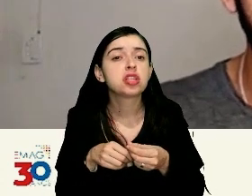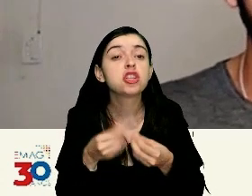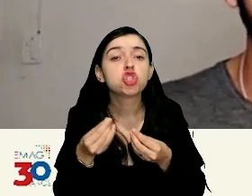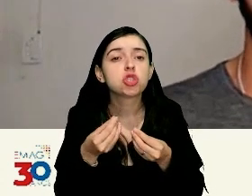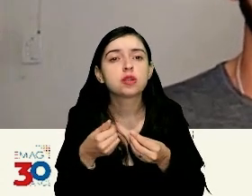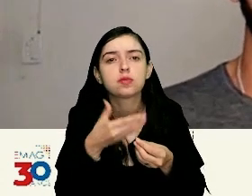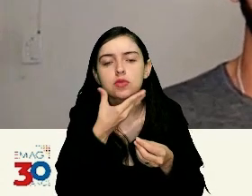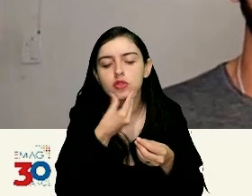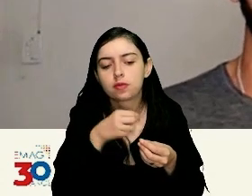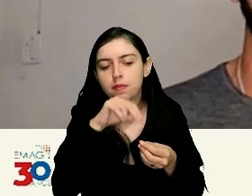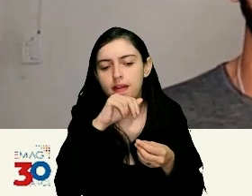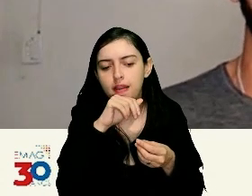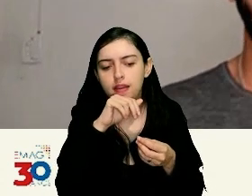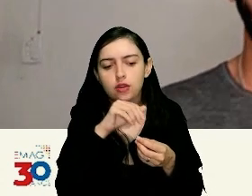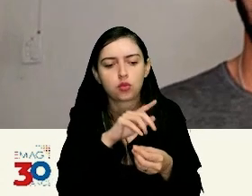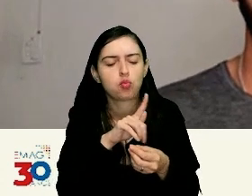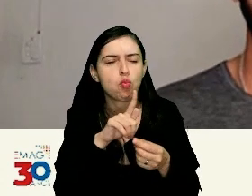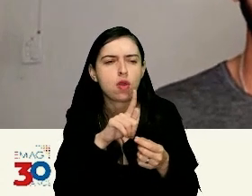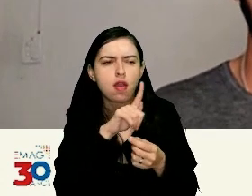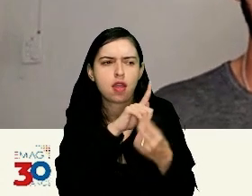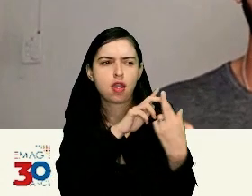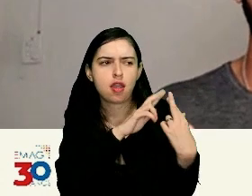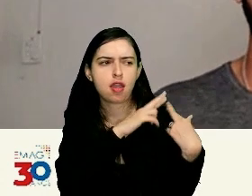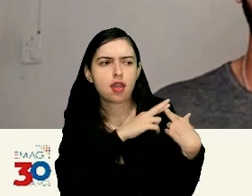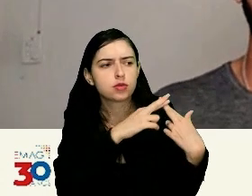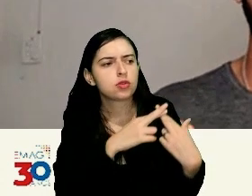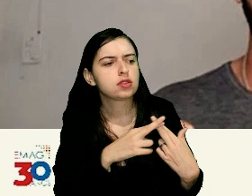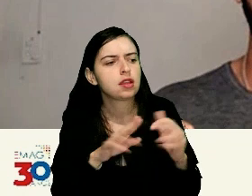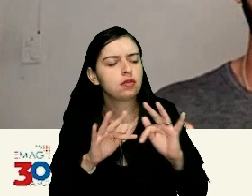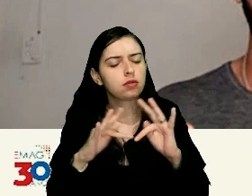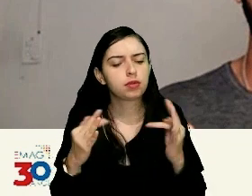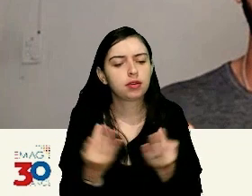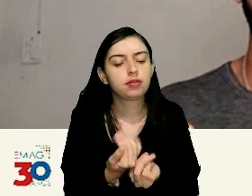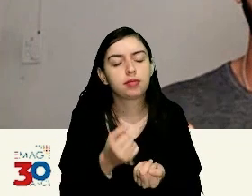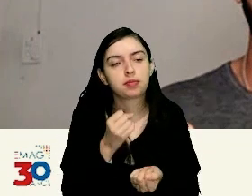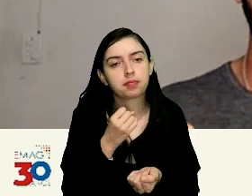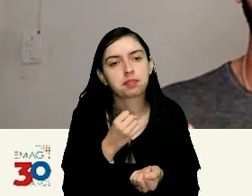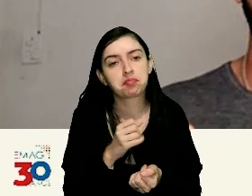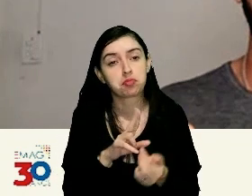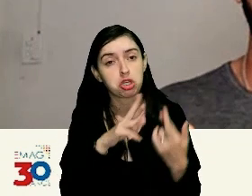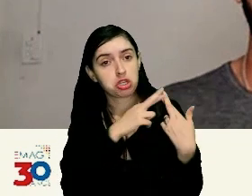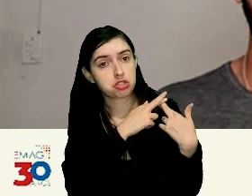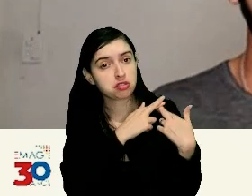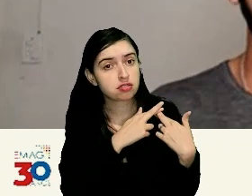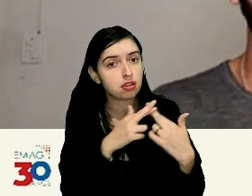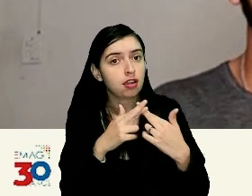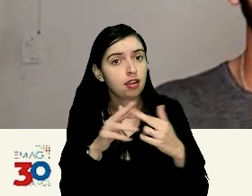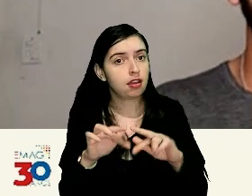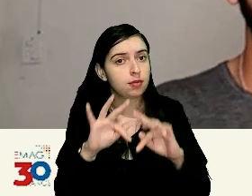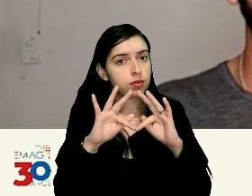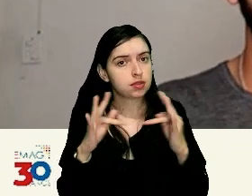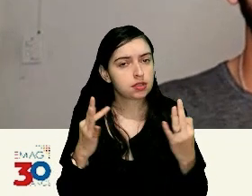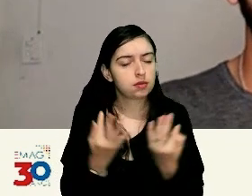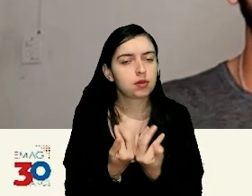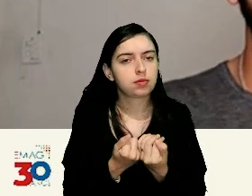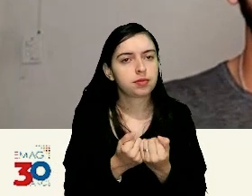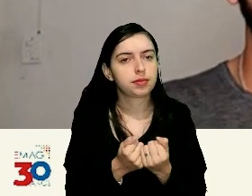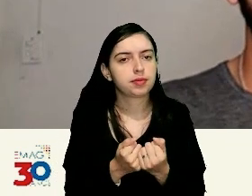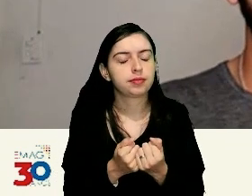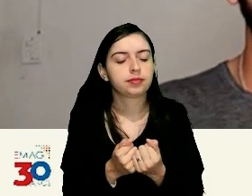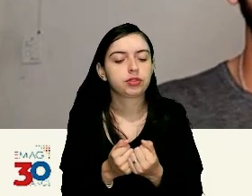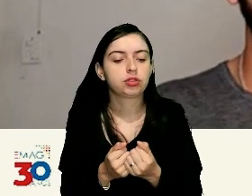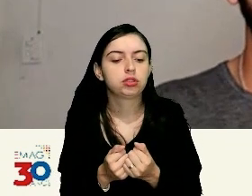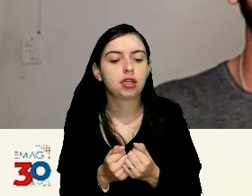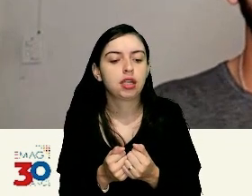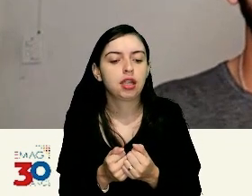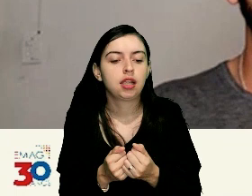chefe de família? Então vejam bem, quando a gente fala a palavra chefe de família, a gente já está colocando aqui uma hierarquia